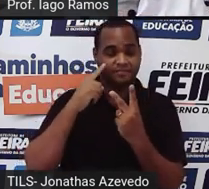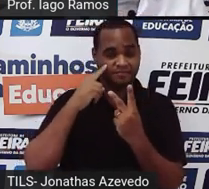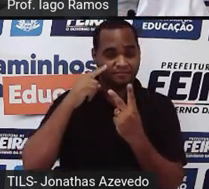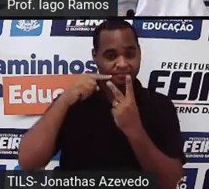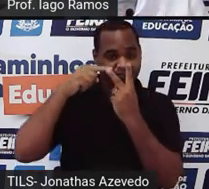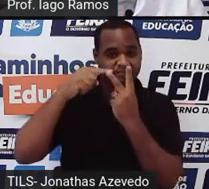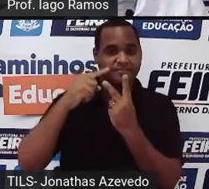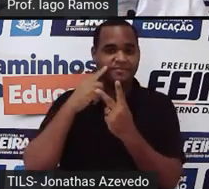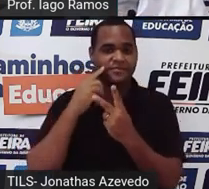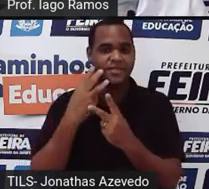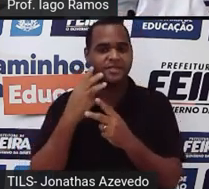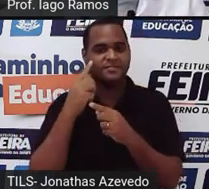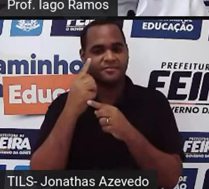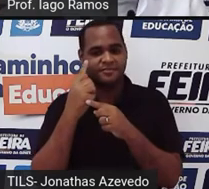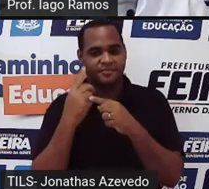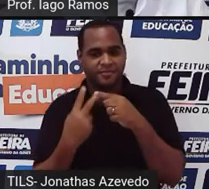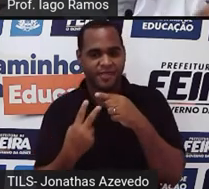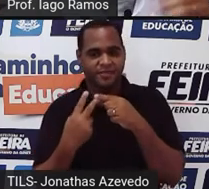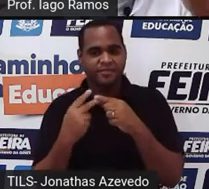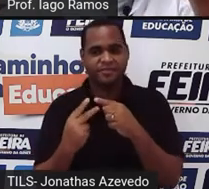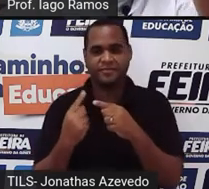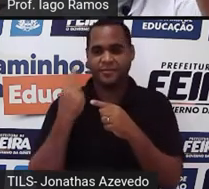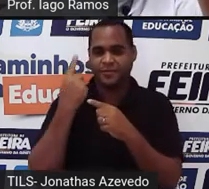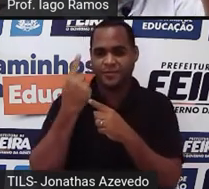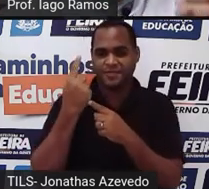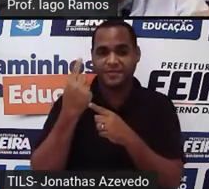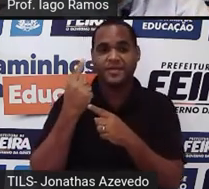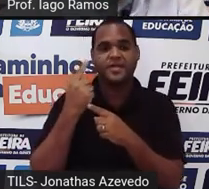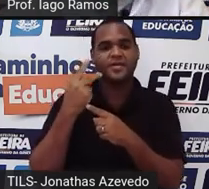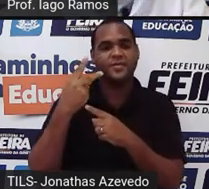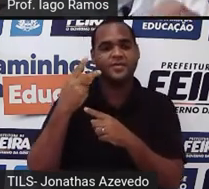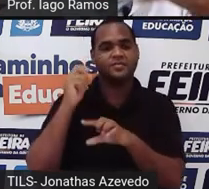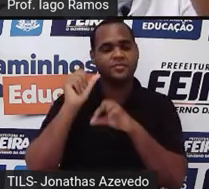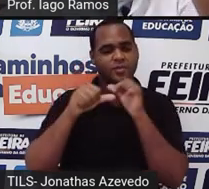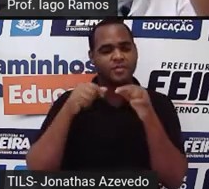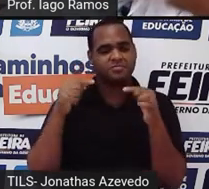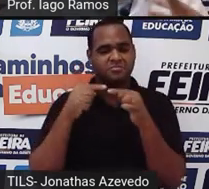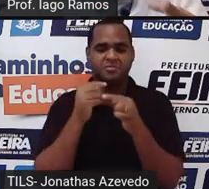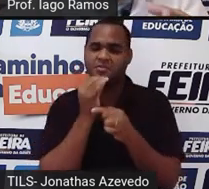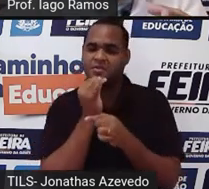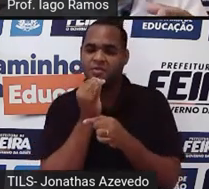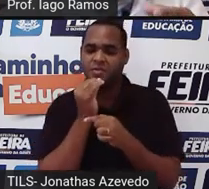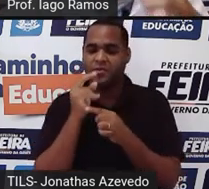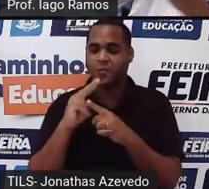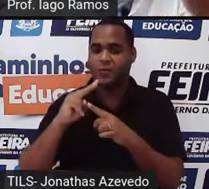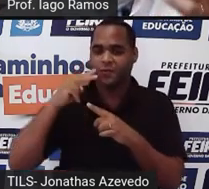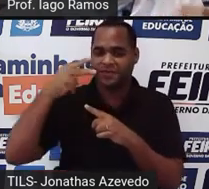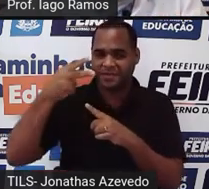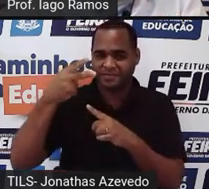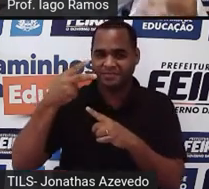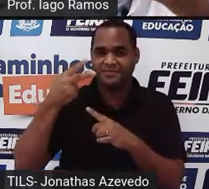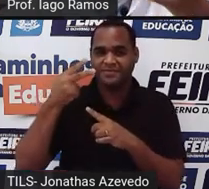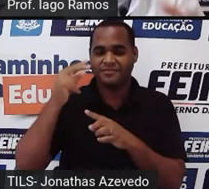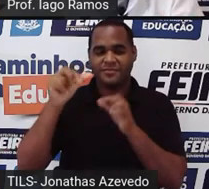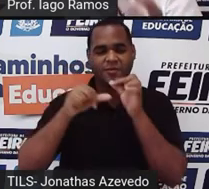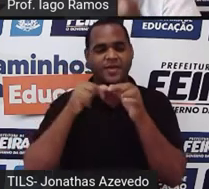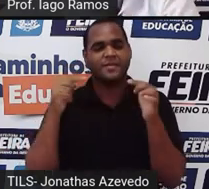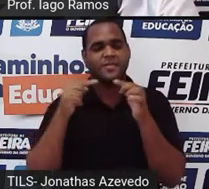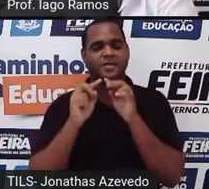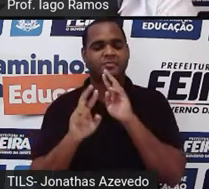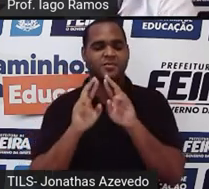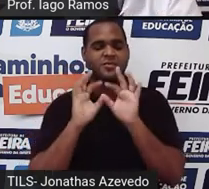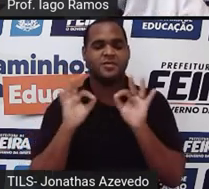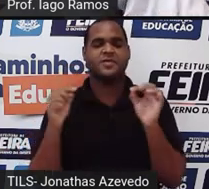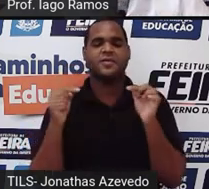se você calcula a raiz quadrada de um número elevado a 2, de um número ao quadrado, o resultado é aquilo que